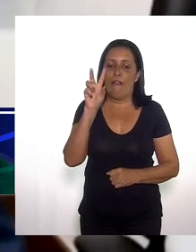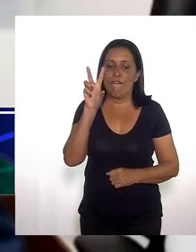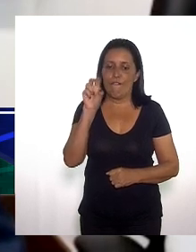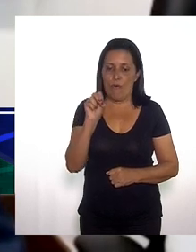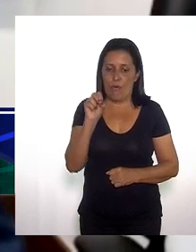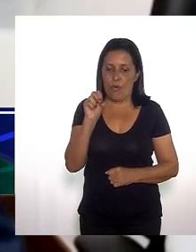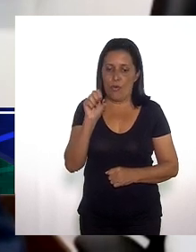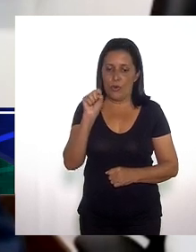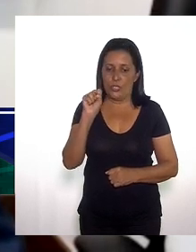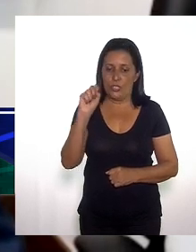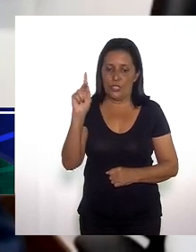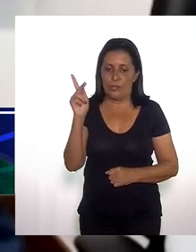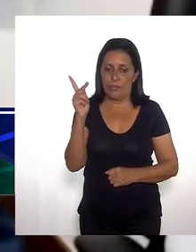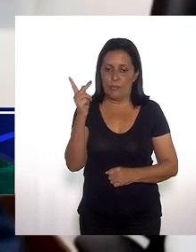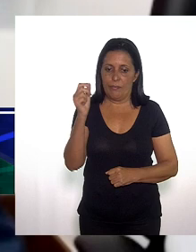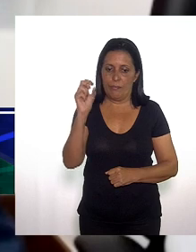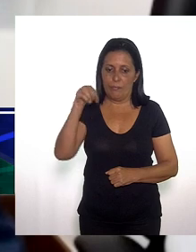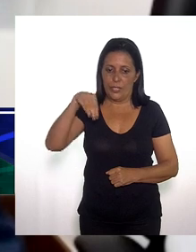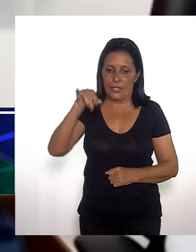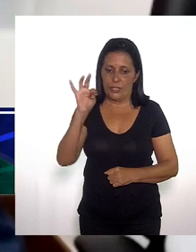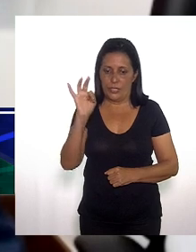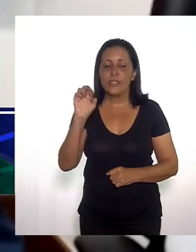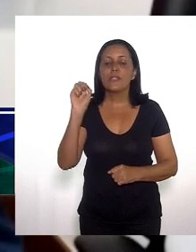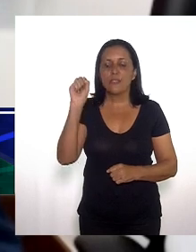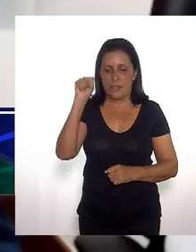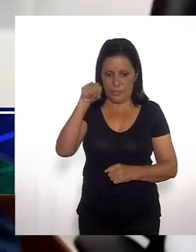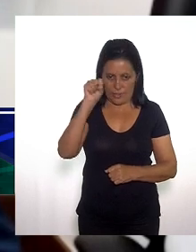Deputado Gustavo Schmidt votou sim no grupo.